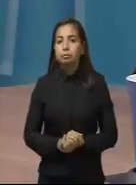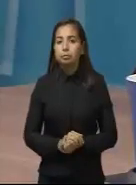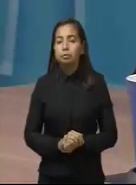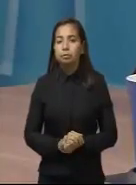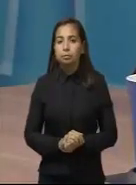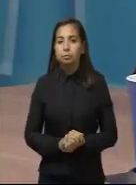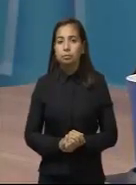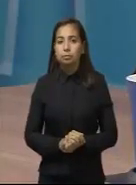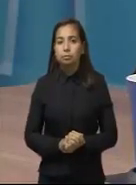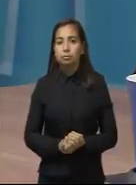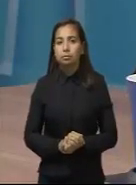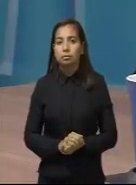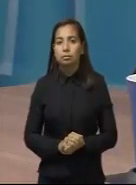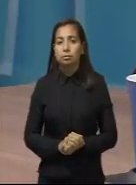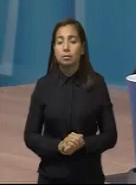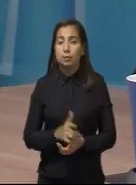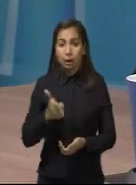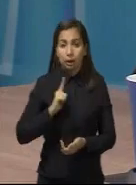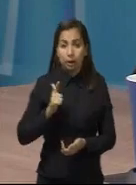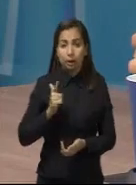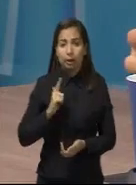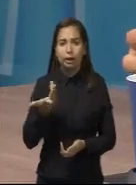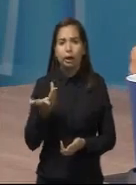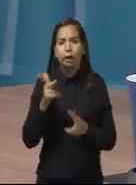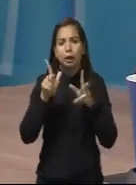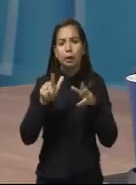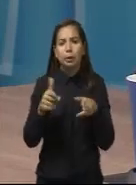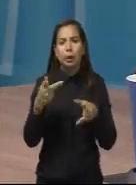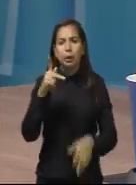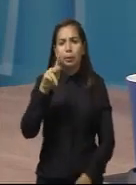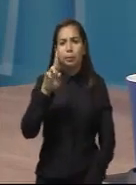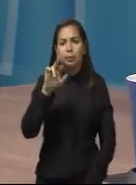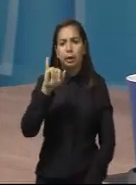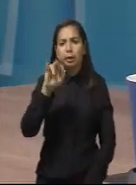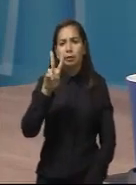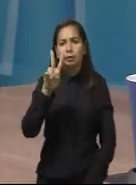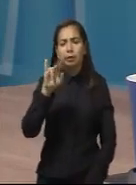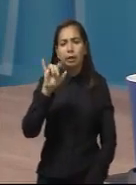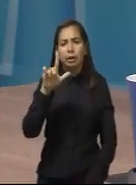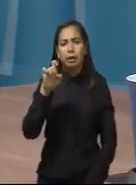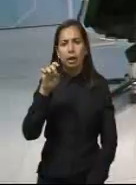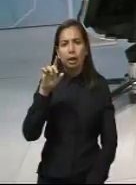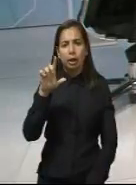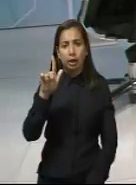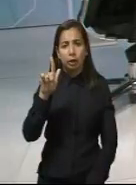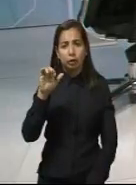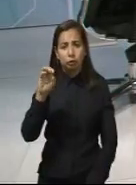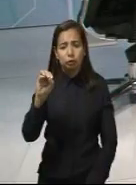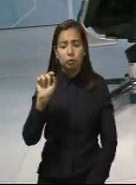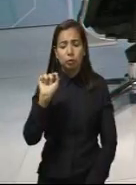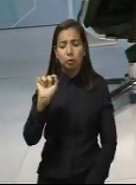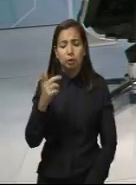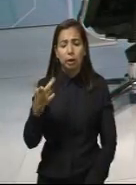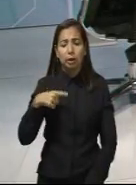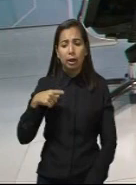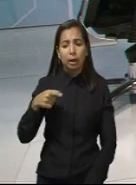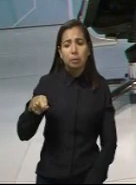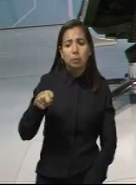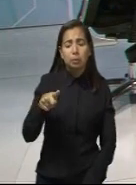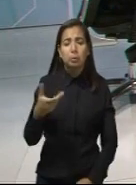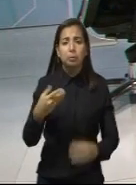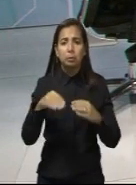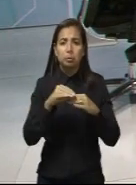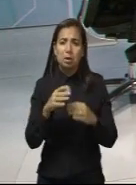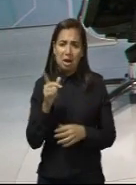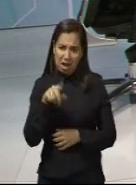né, Privilégio. de privilégio, né, Ou não é privilégio? né? O problema é a questão. É privilégio ou